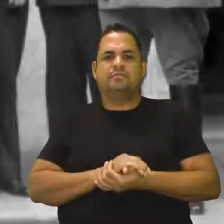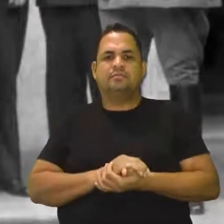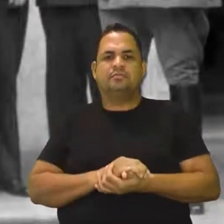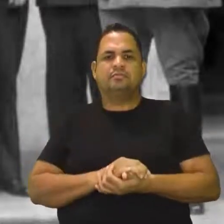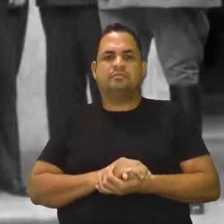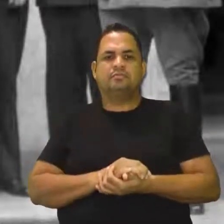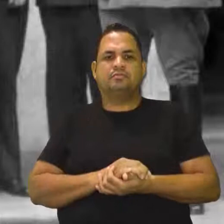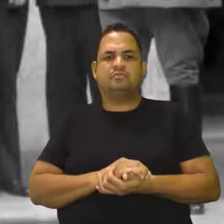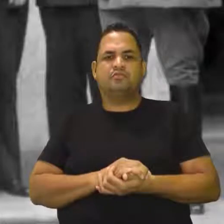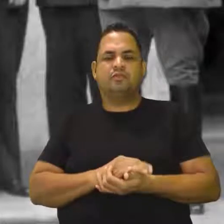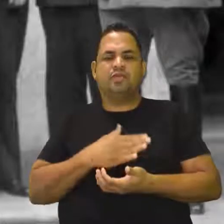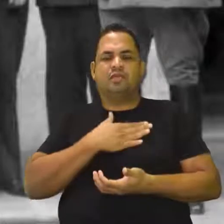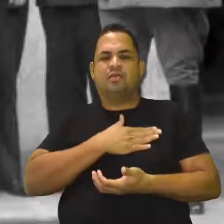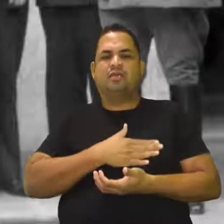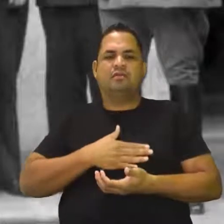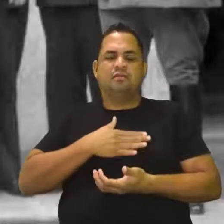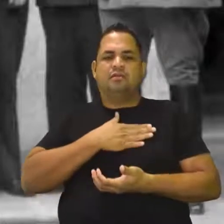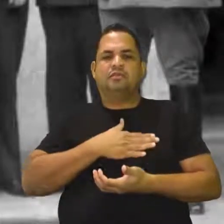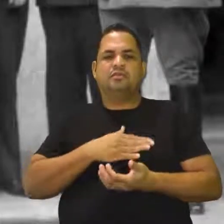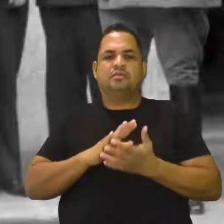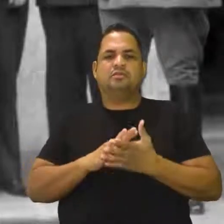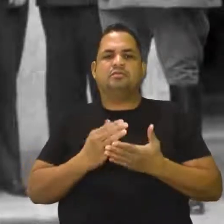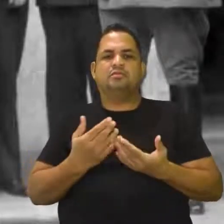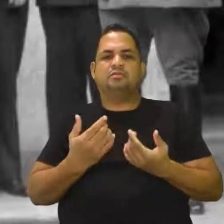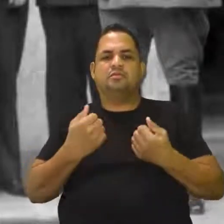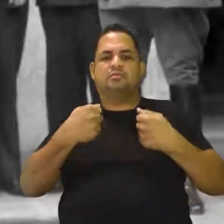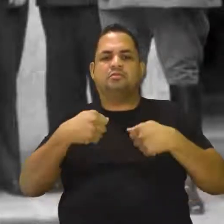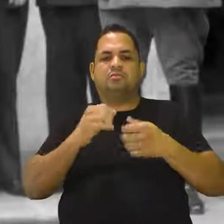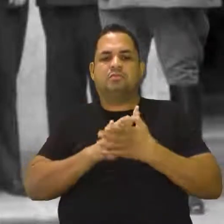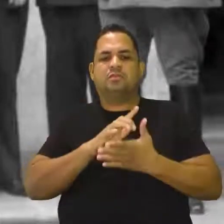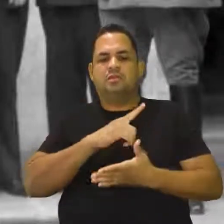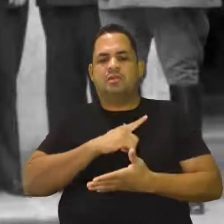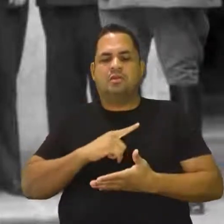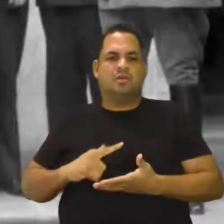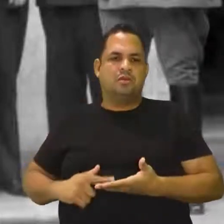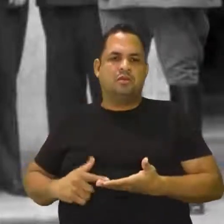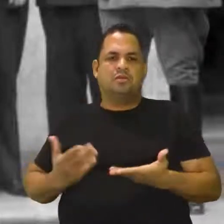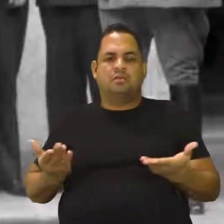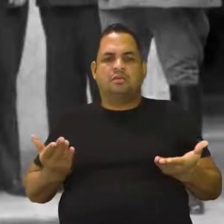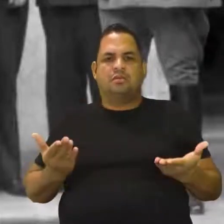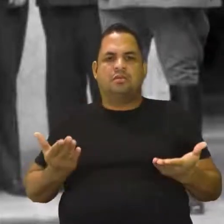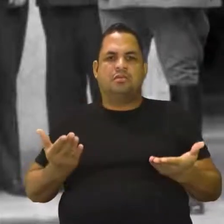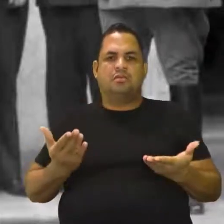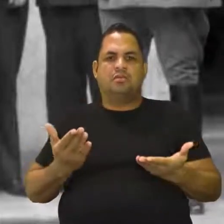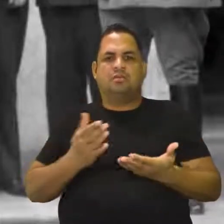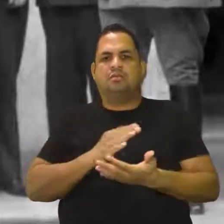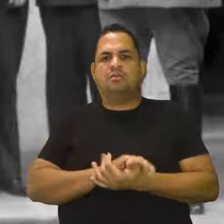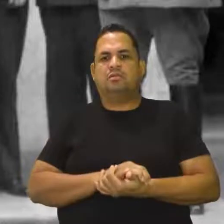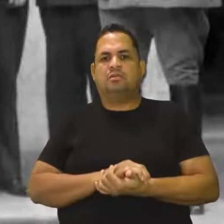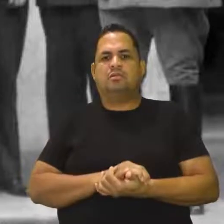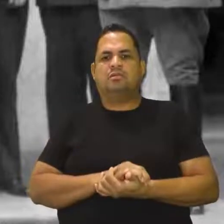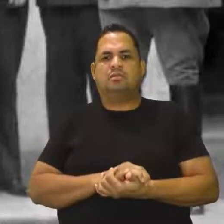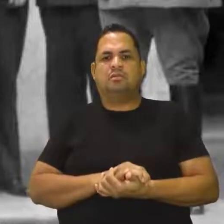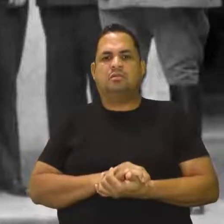democrática, ele vai gostar do poder e de governar do jeito que estava governando, de uma forma